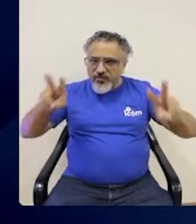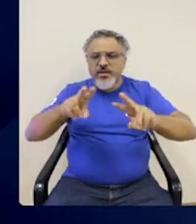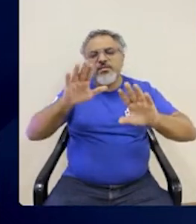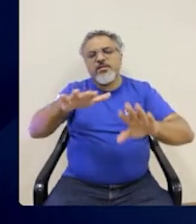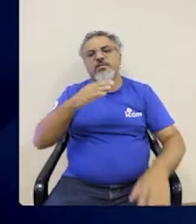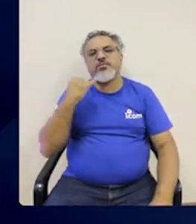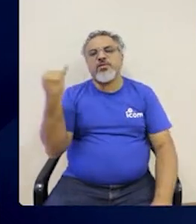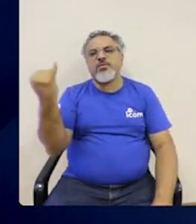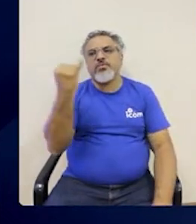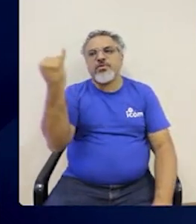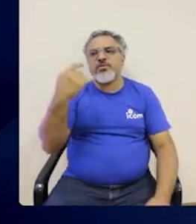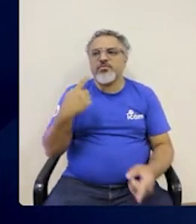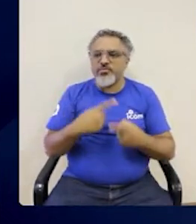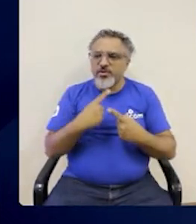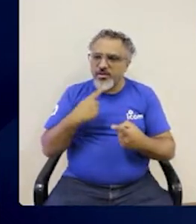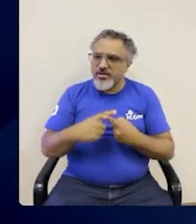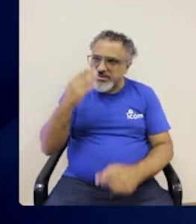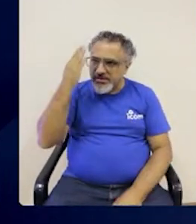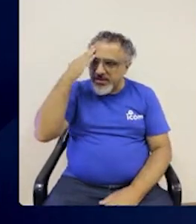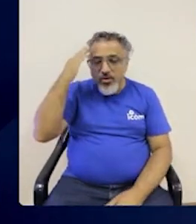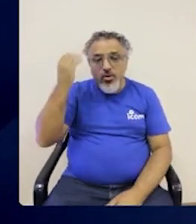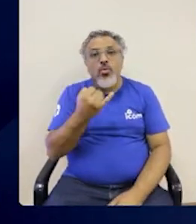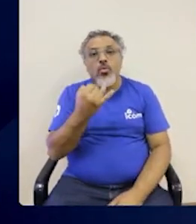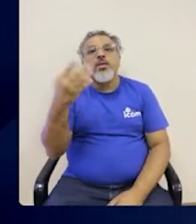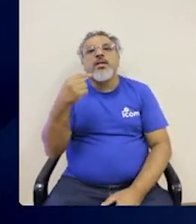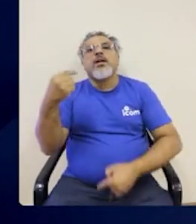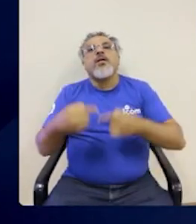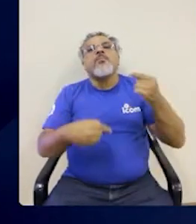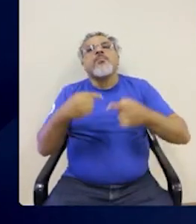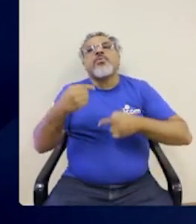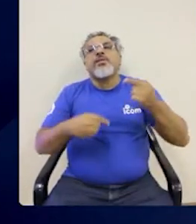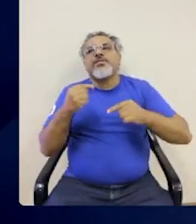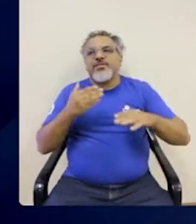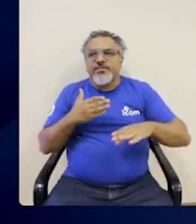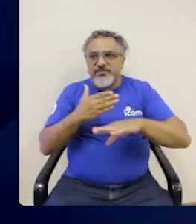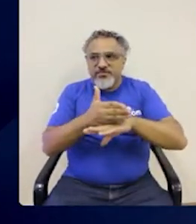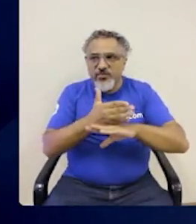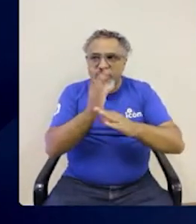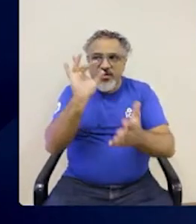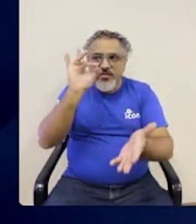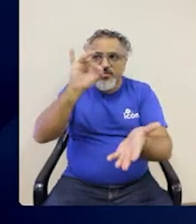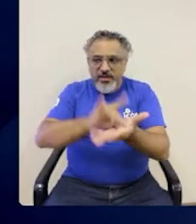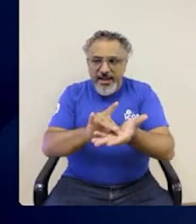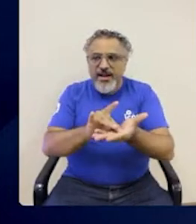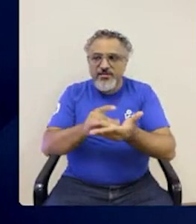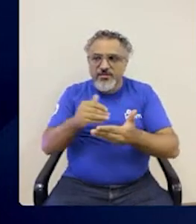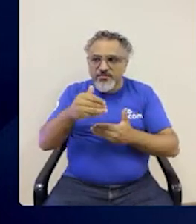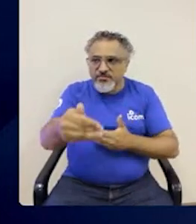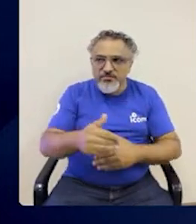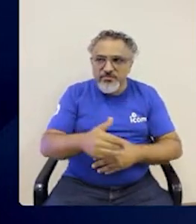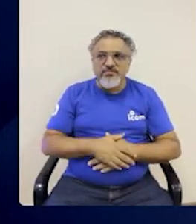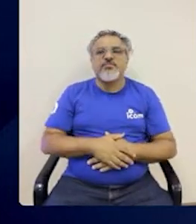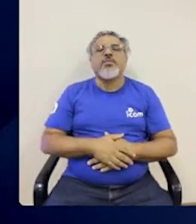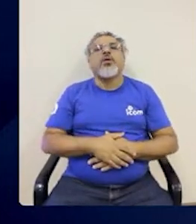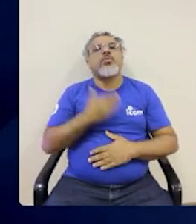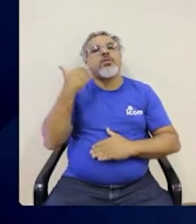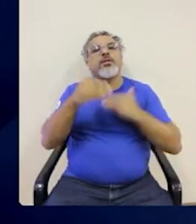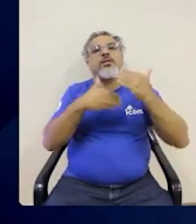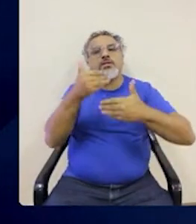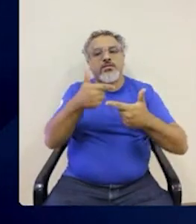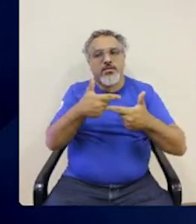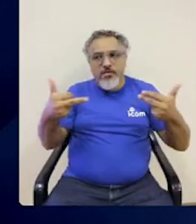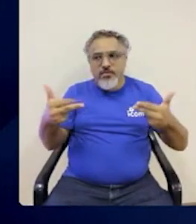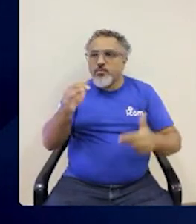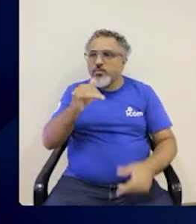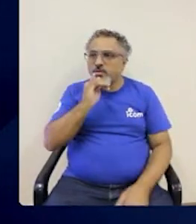bem importante porque a gente vê o quanto daquela política ou daquela intervenção foi implantado e o quanto aquilo ali produz um efeito. Então,